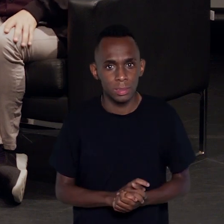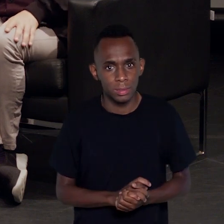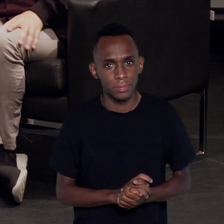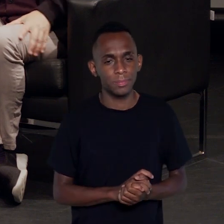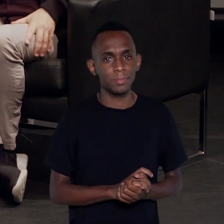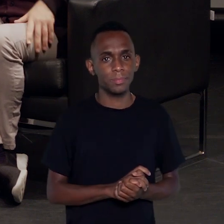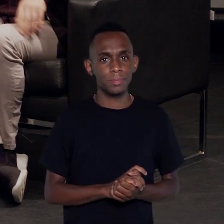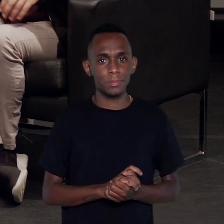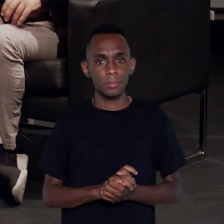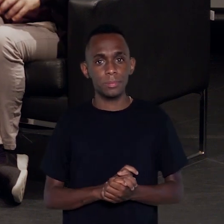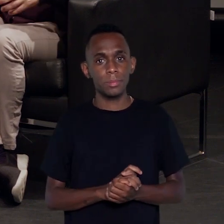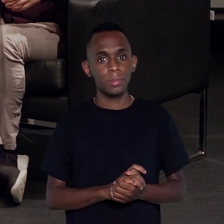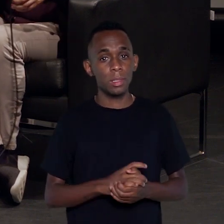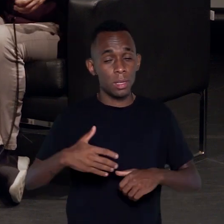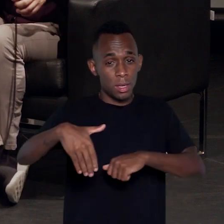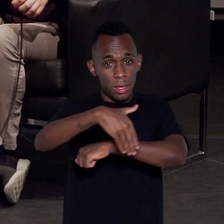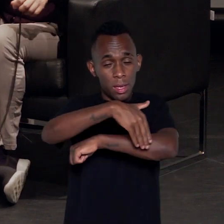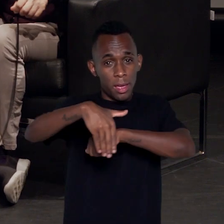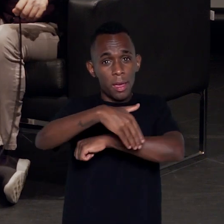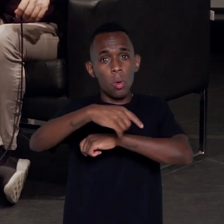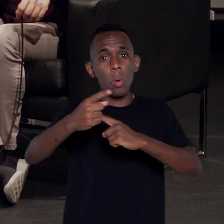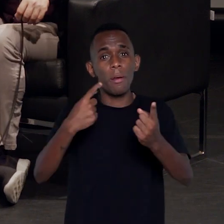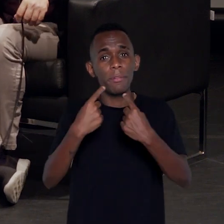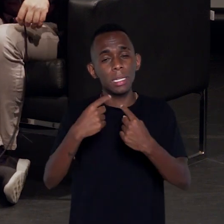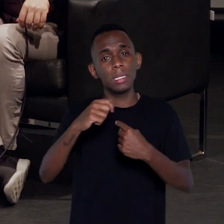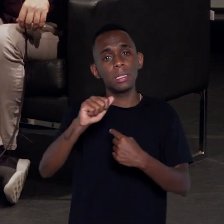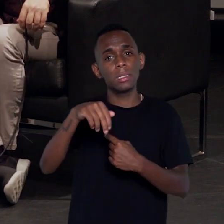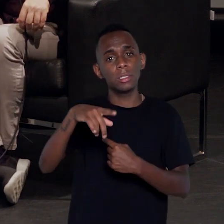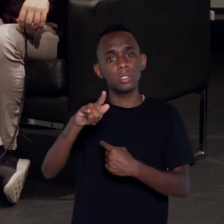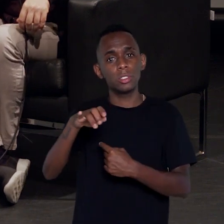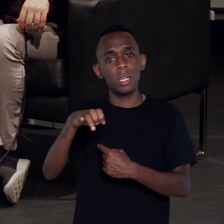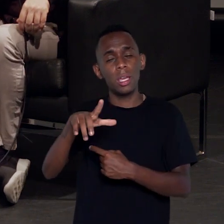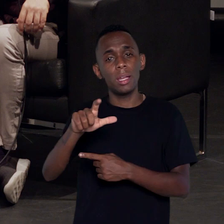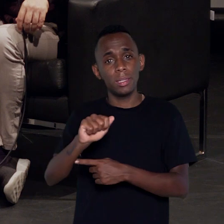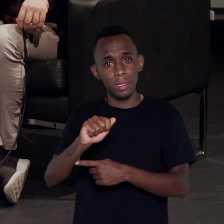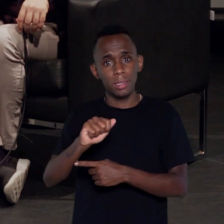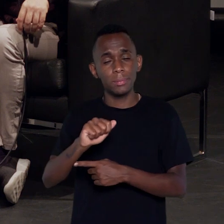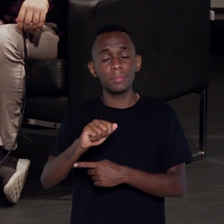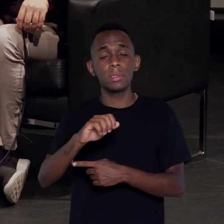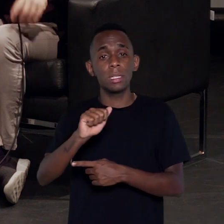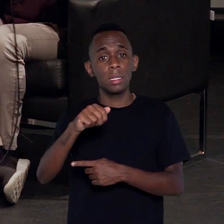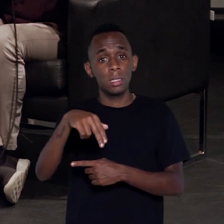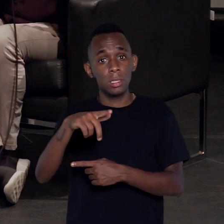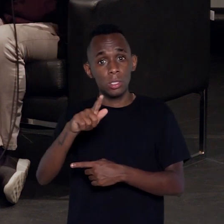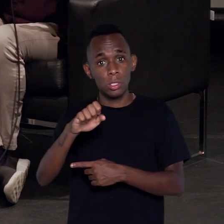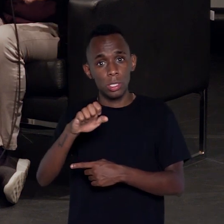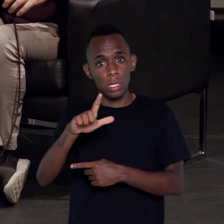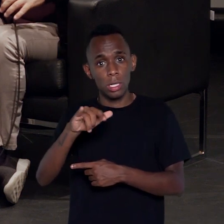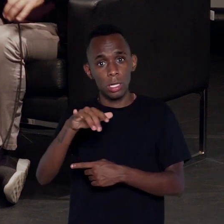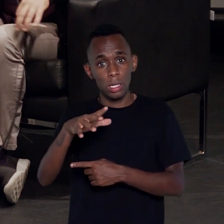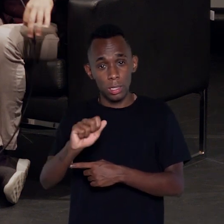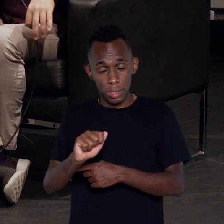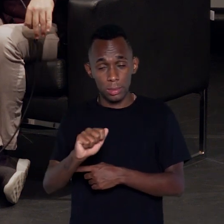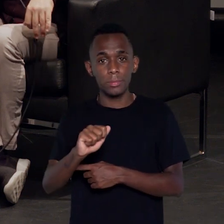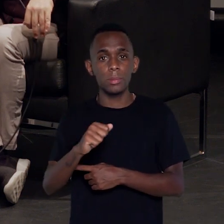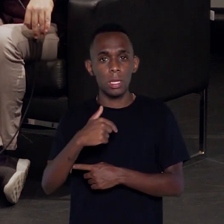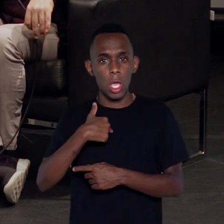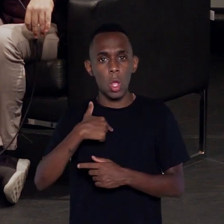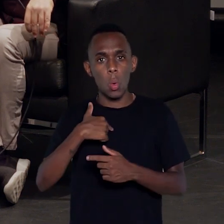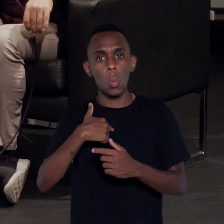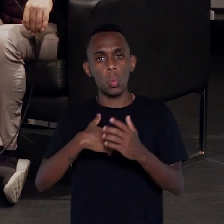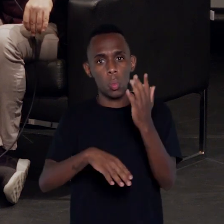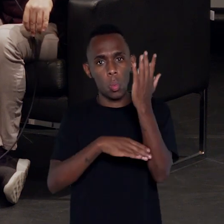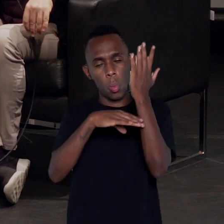aqui meio baratinados. Avenida Angélica. Eu hoje, passando pela Avenida Angélica, fiquei hospedado ali